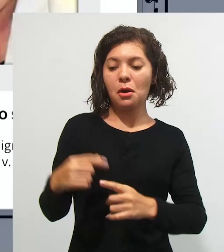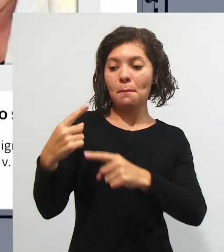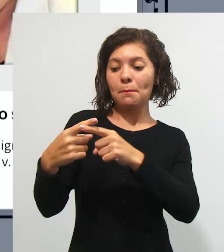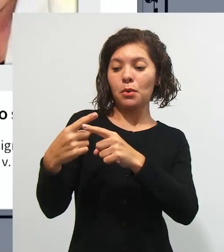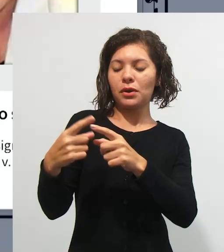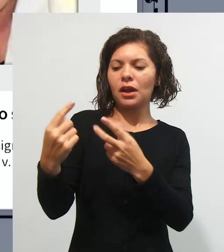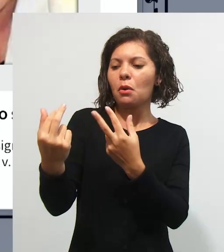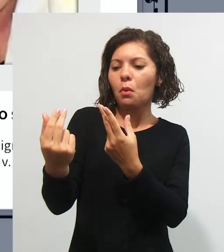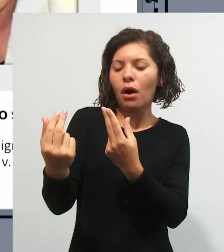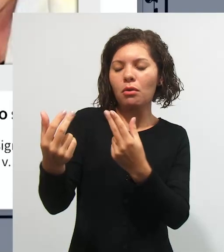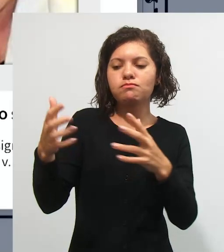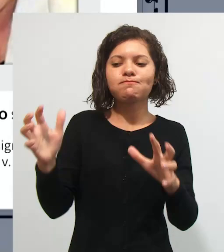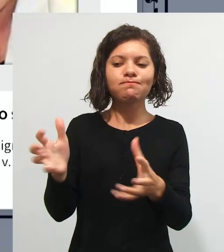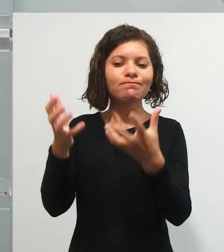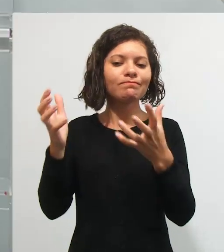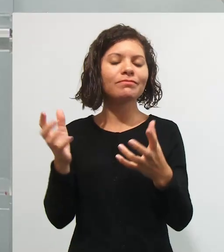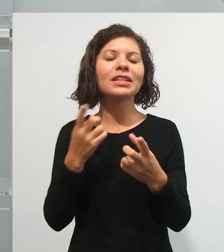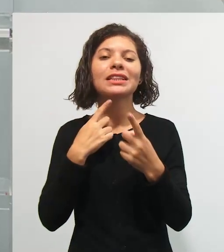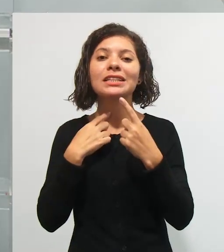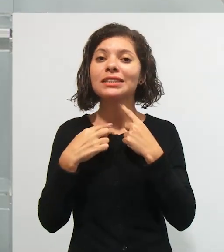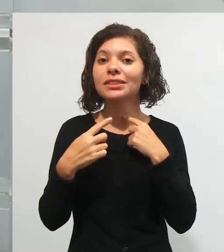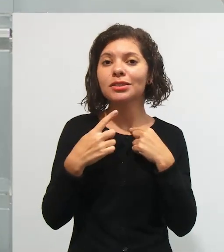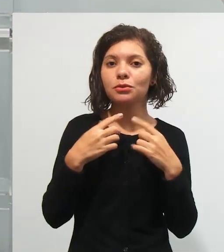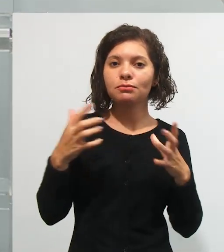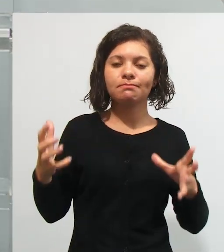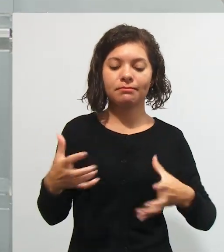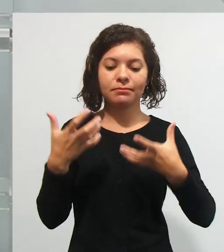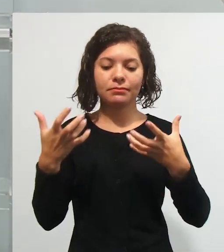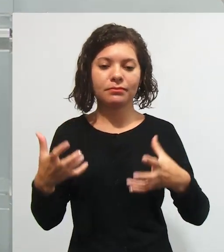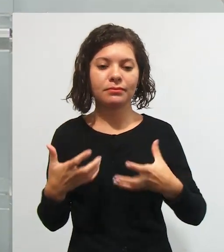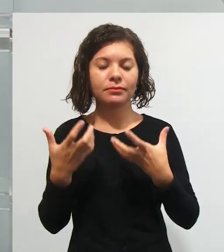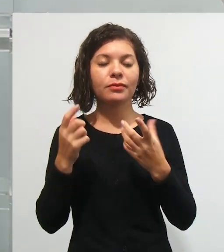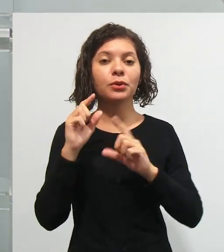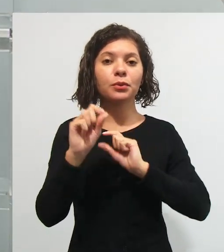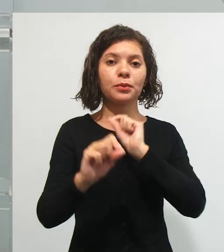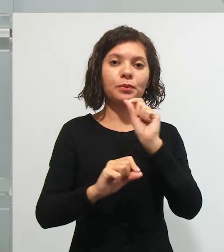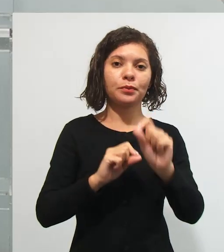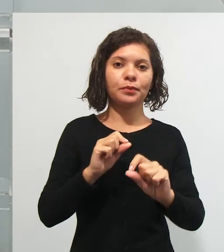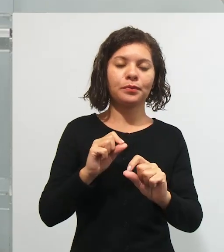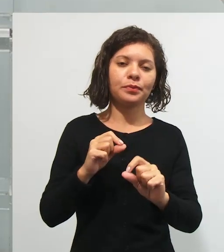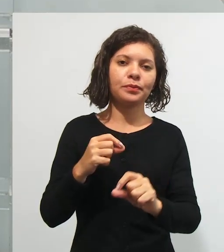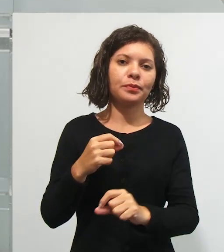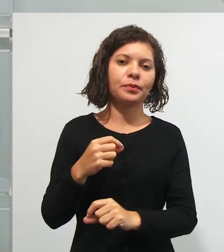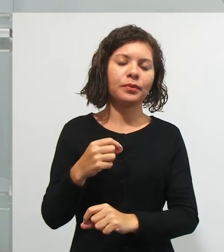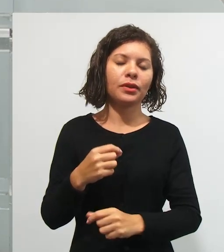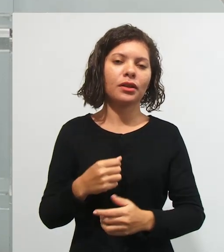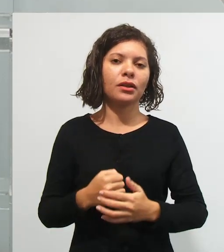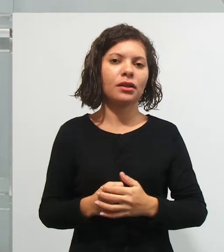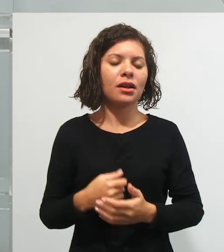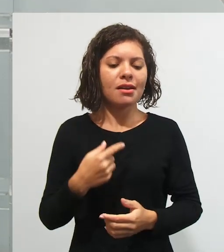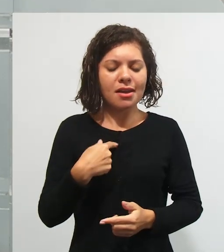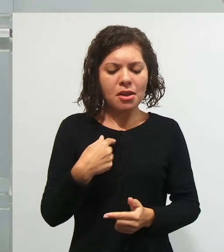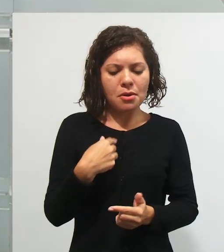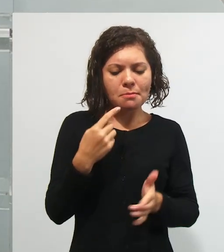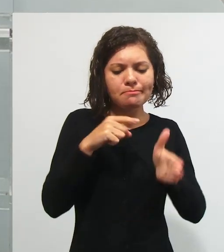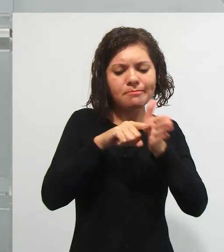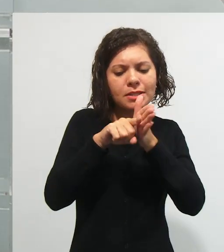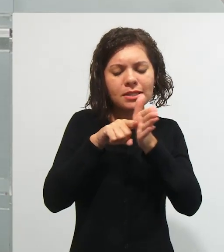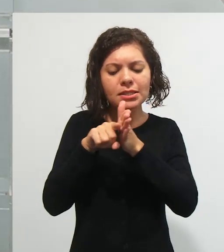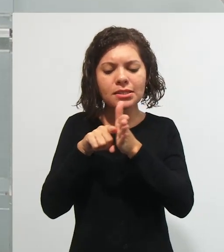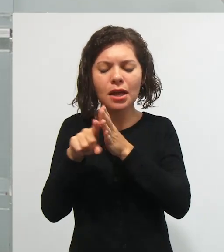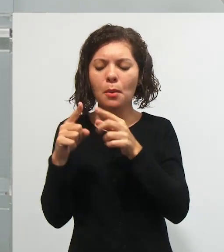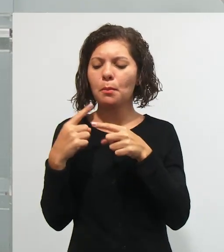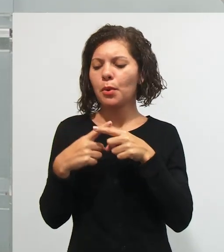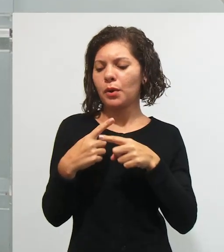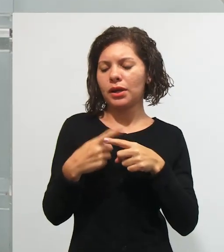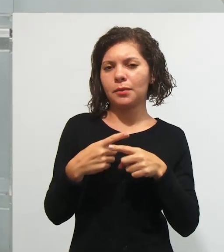A motivação, ela é o que te levou a pesquisar esse assunto, o que te levou a procurar a